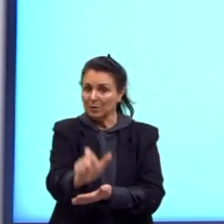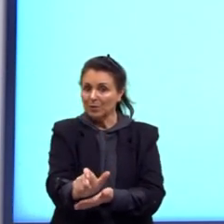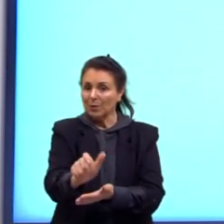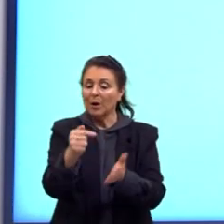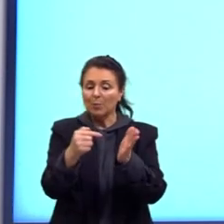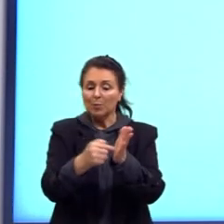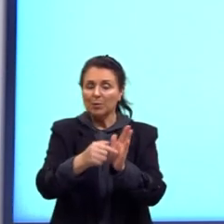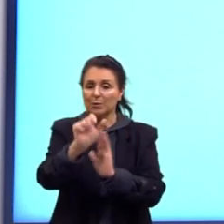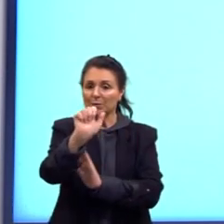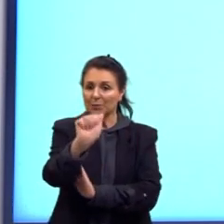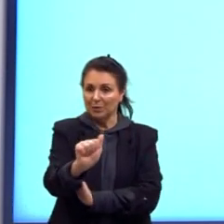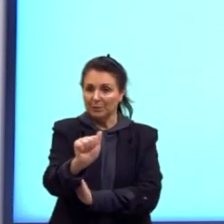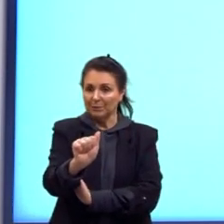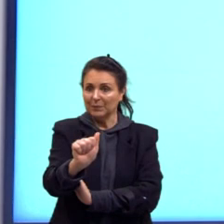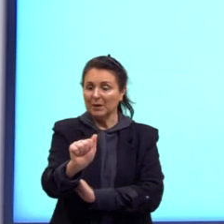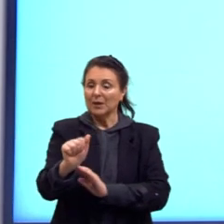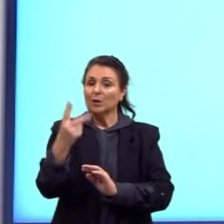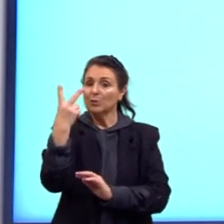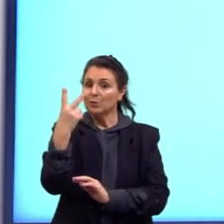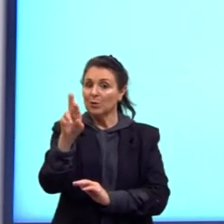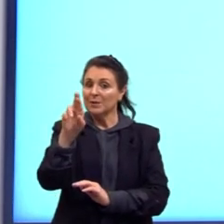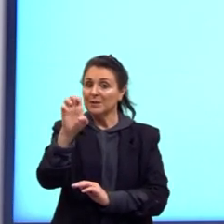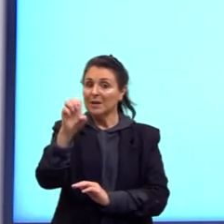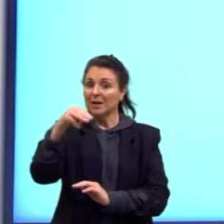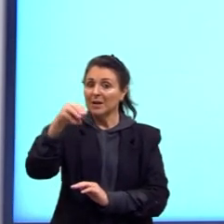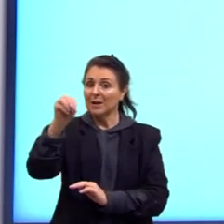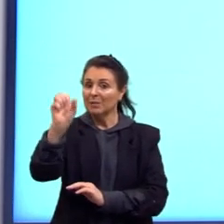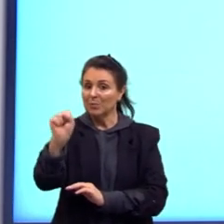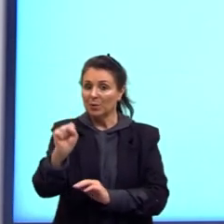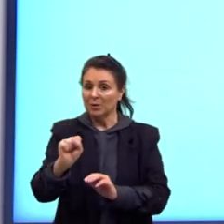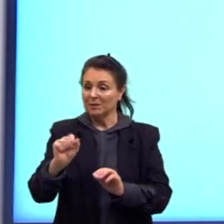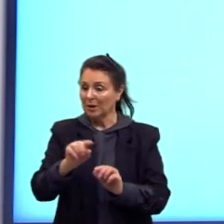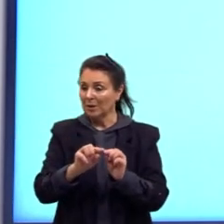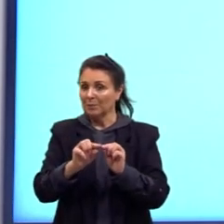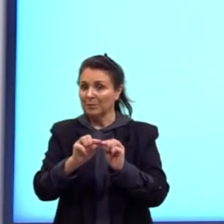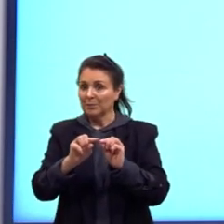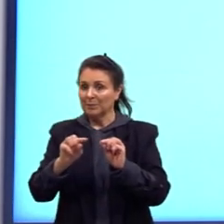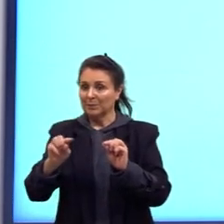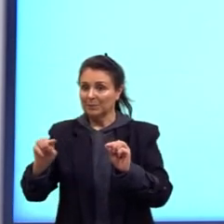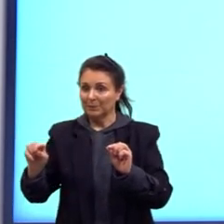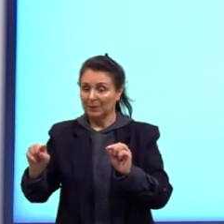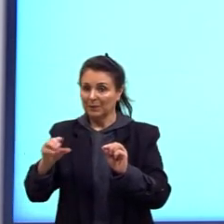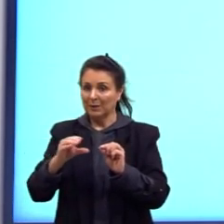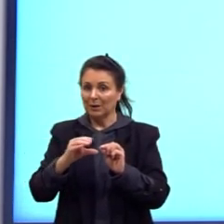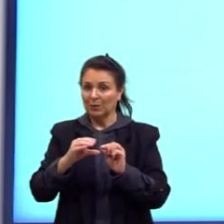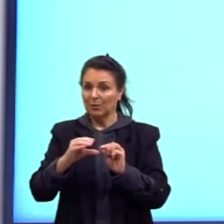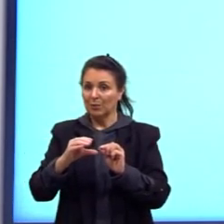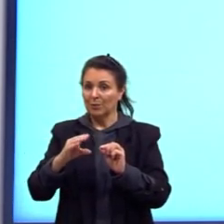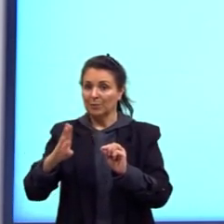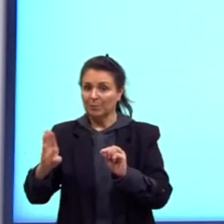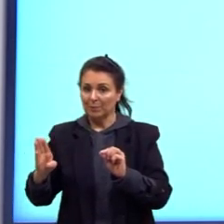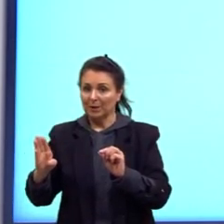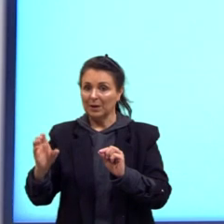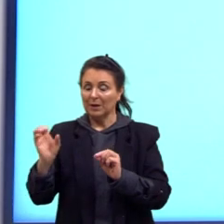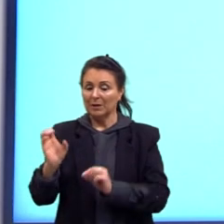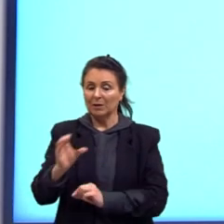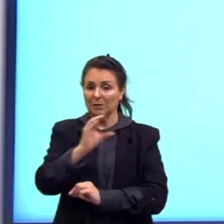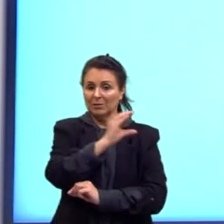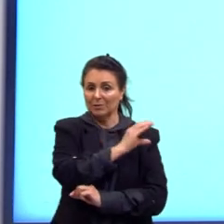pessoa e nós temos os dois remos tá então ele os dois remos tem mesmo tamanho e na